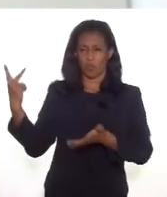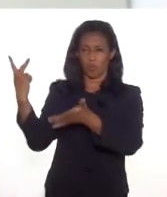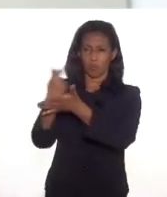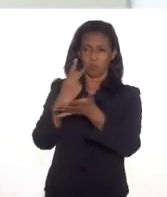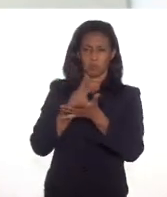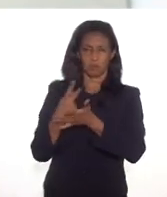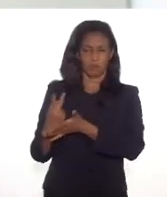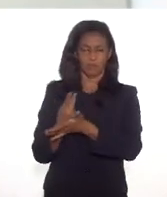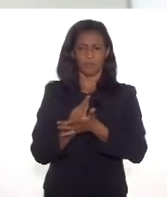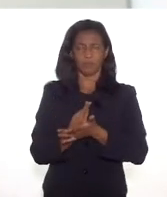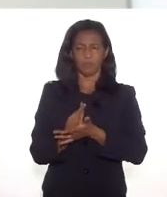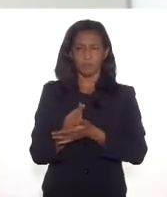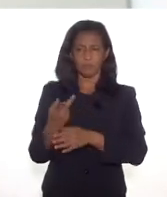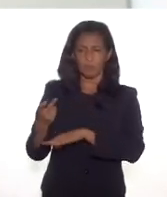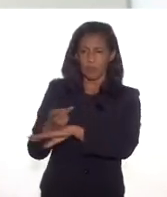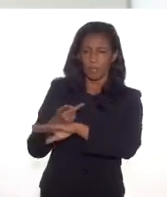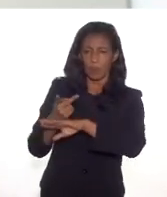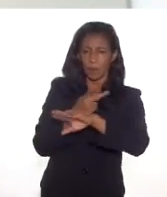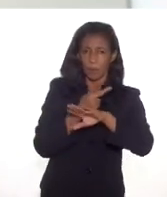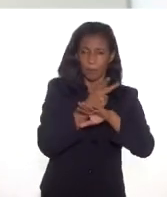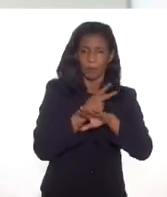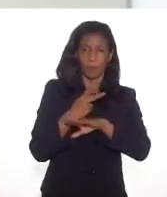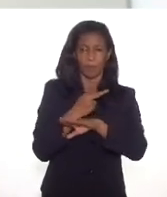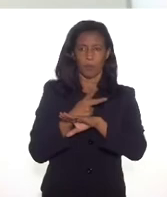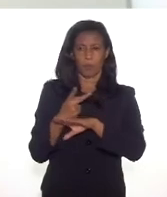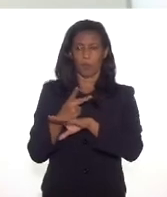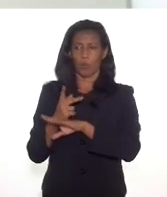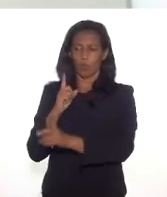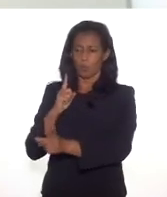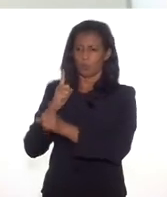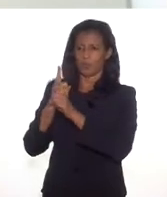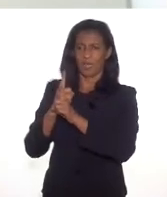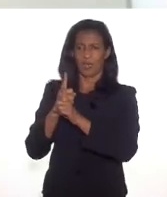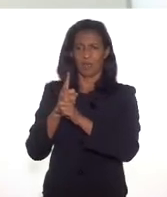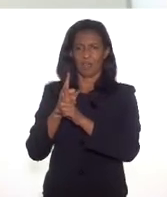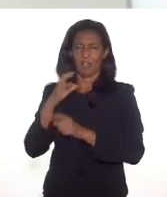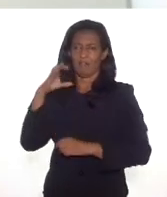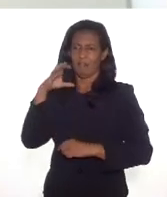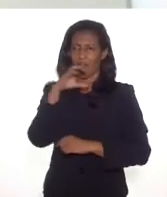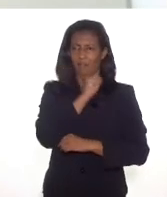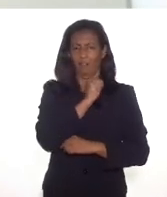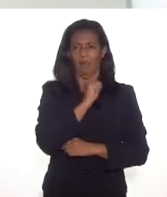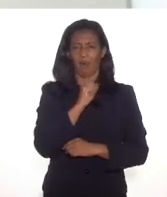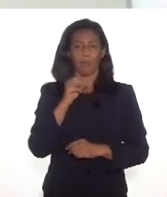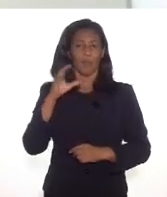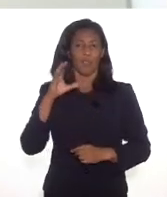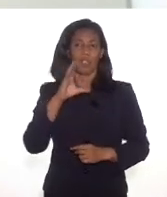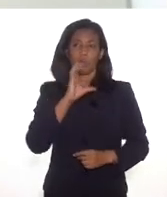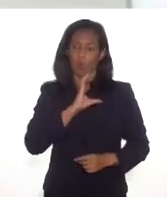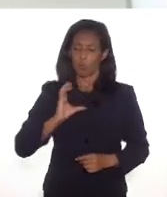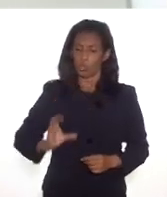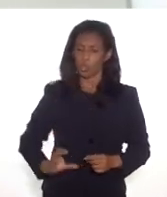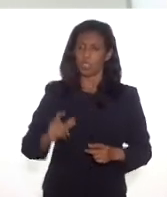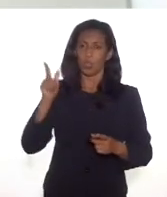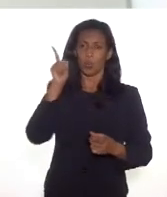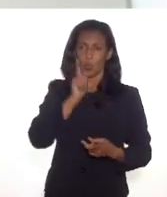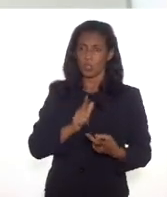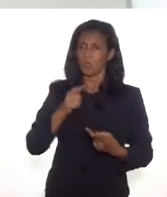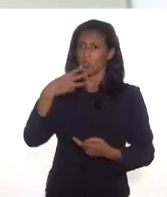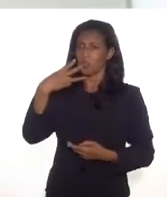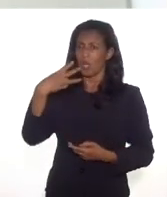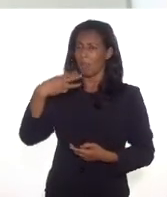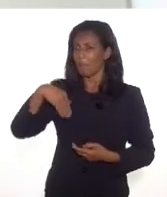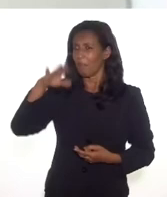busca por garantir acesso à vacinação de forma rápida, efetiva, como, por exemplo, o Chile, um vizinho nosso, já vacinou 80%